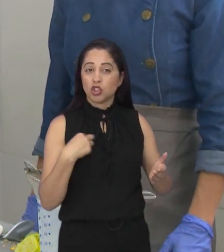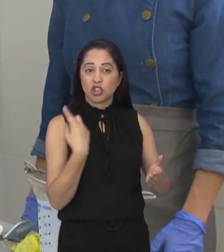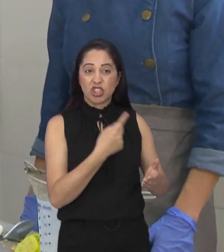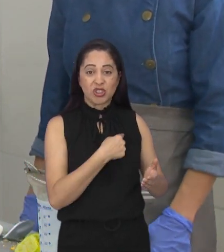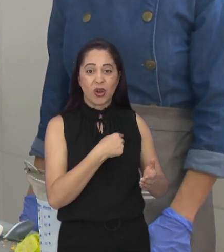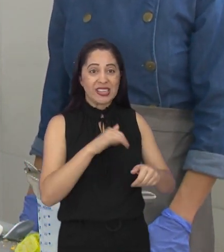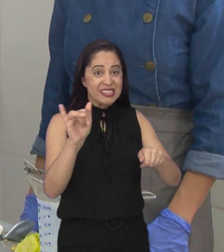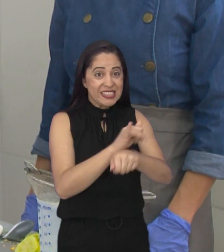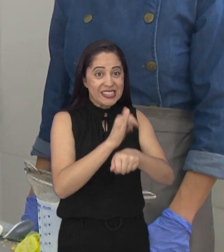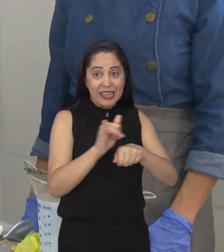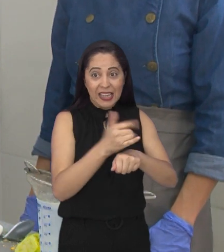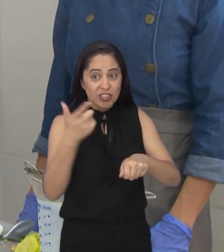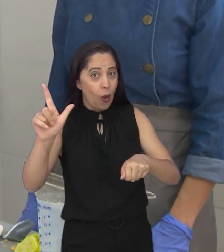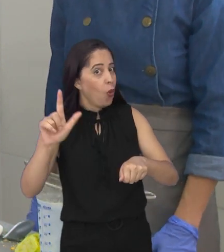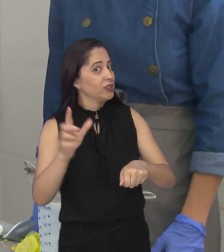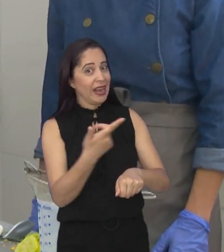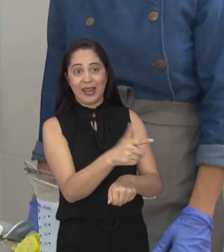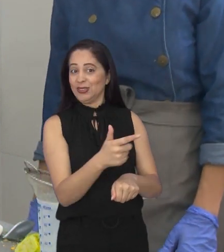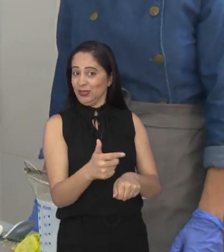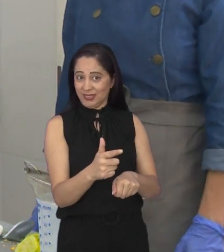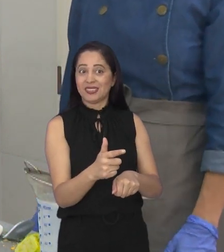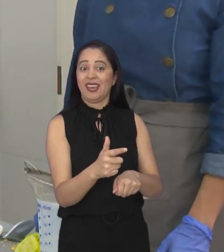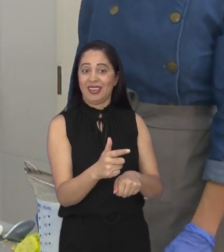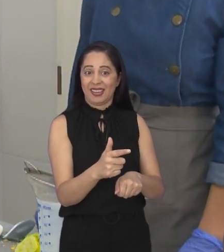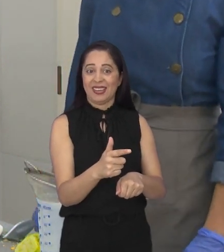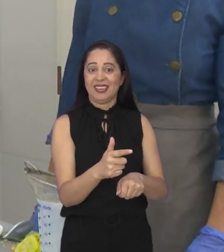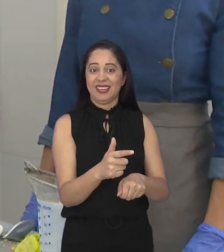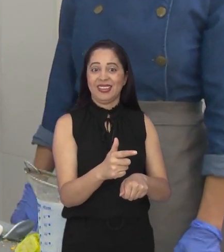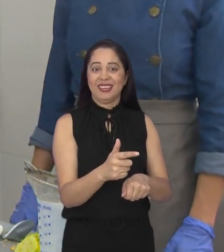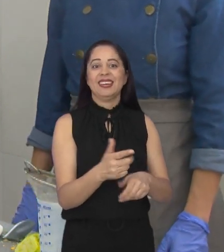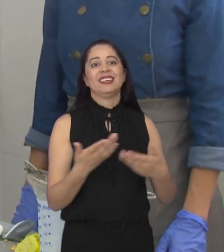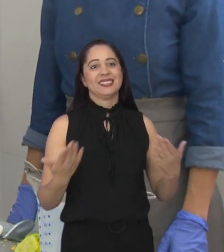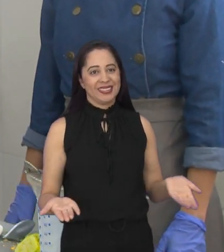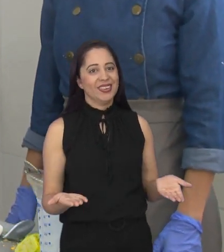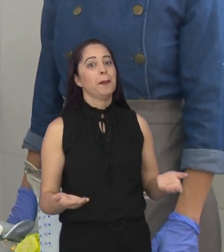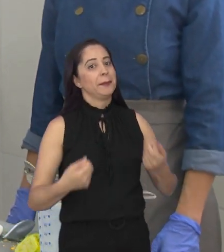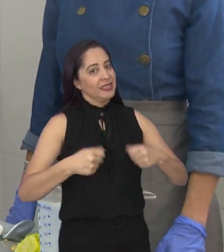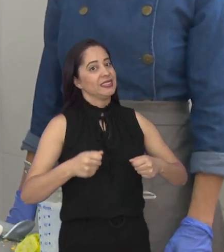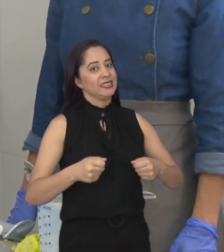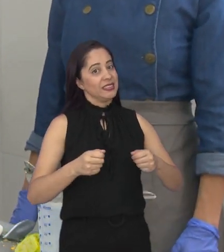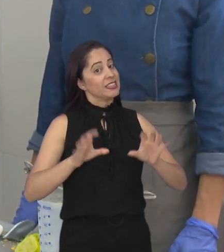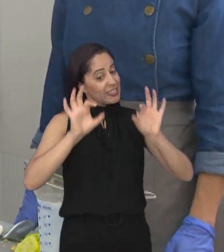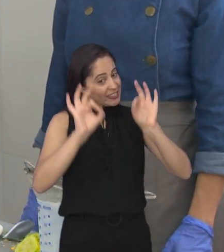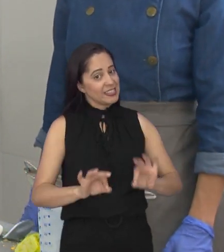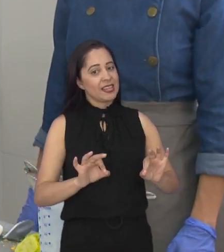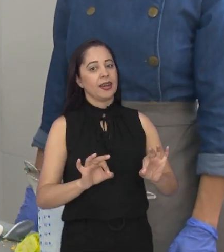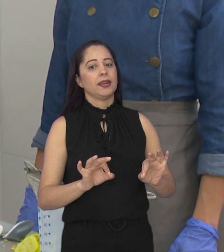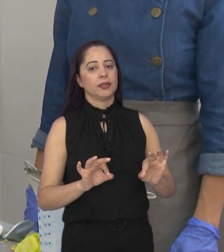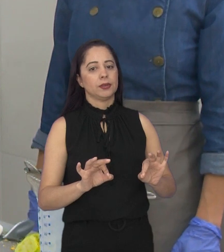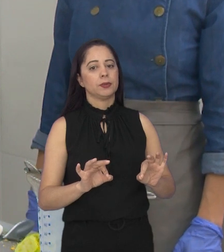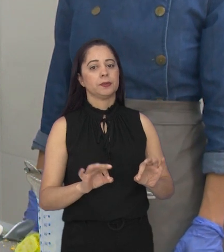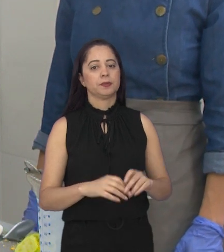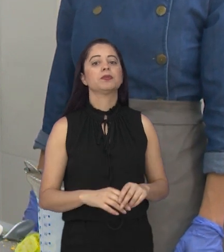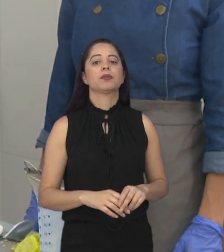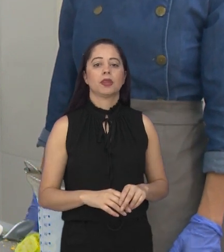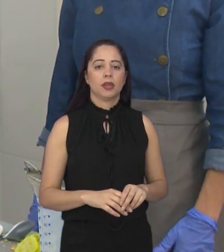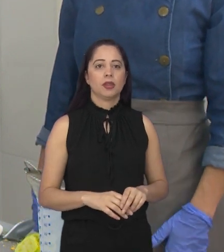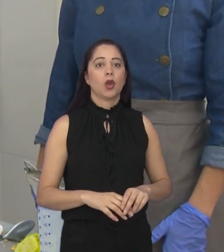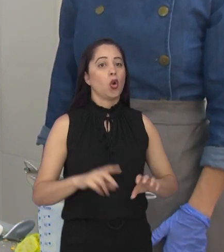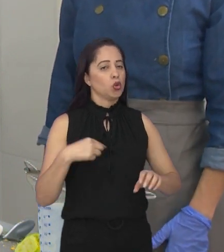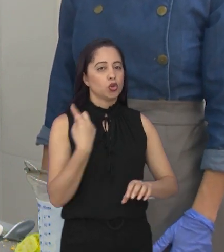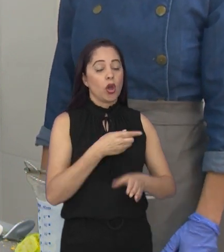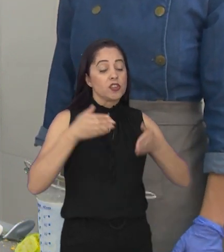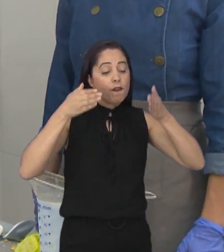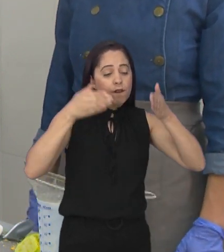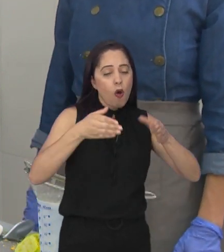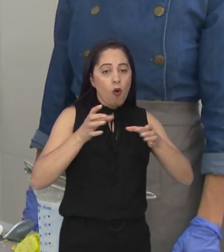tem plano B, não tem plano B, não tem C. Só tem o plano B é fazer o A, dá certo. Então a gente só tem apenas o plano A, que